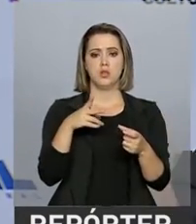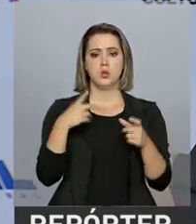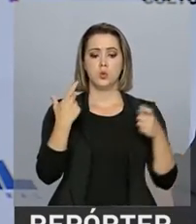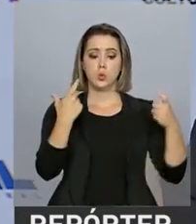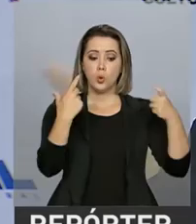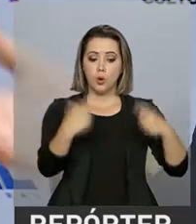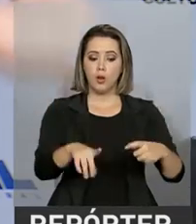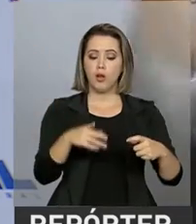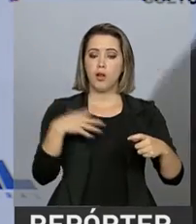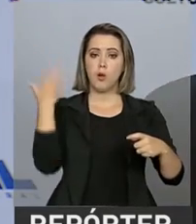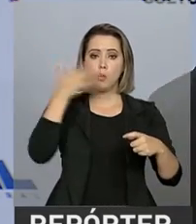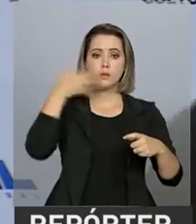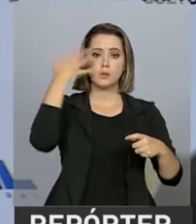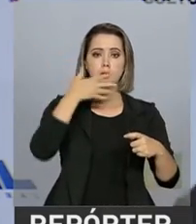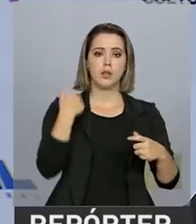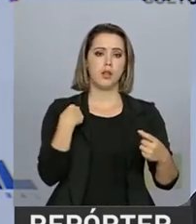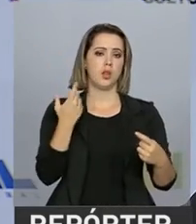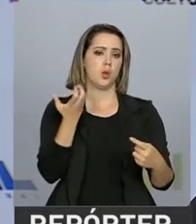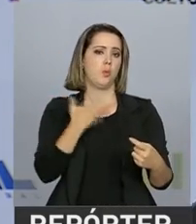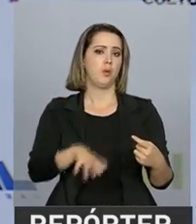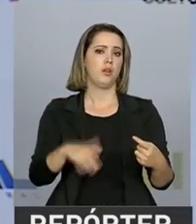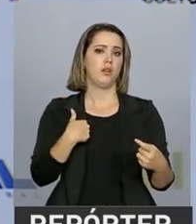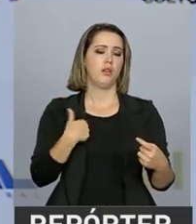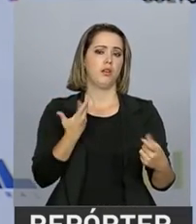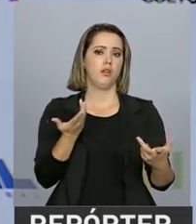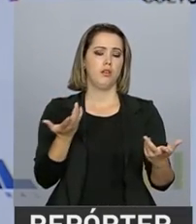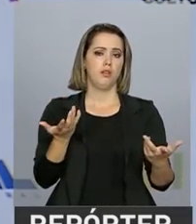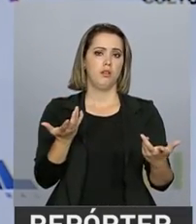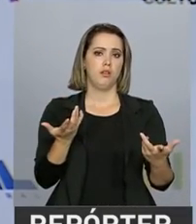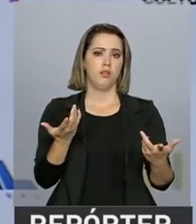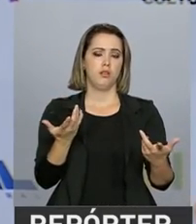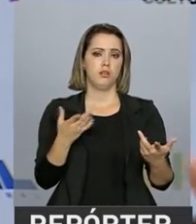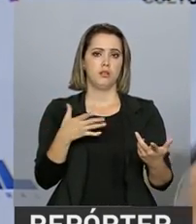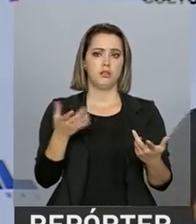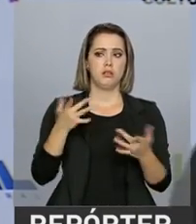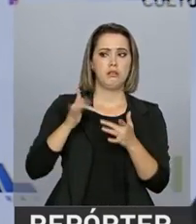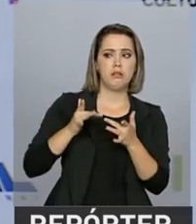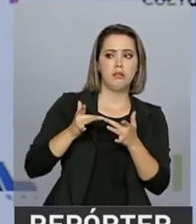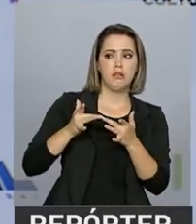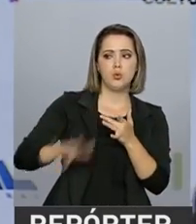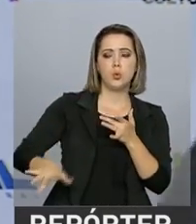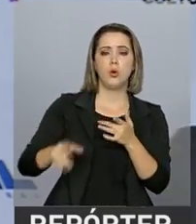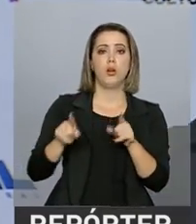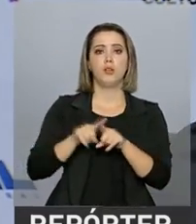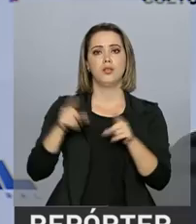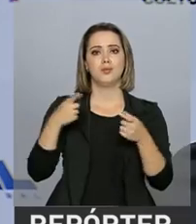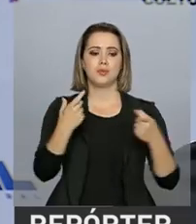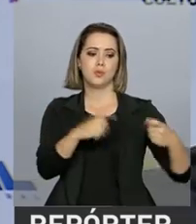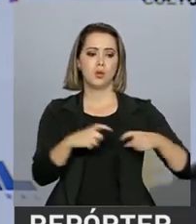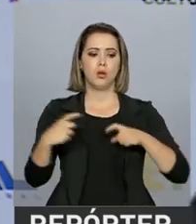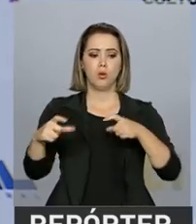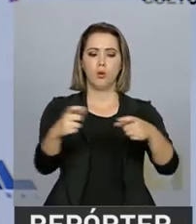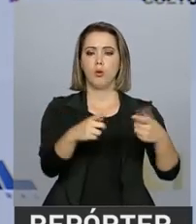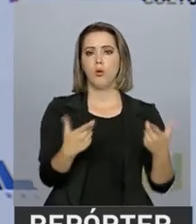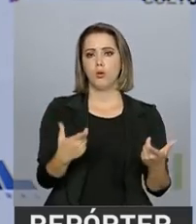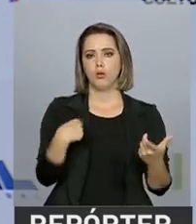objectivamente não porque alguém que descrimina mas objectivamente são os norte nordeste centro